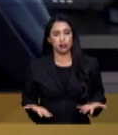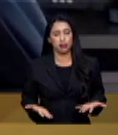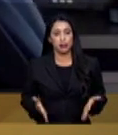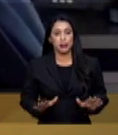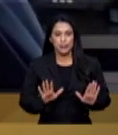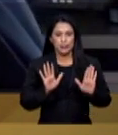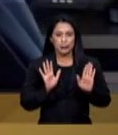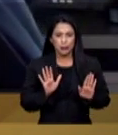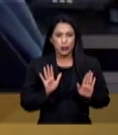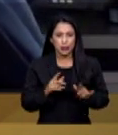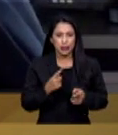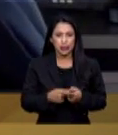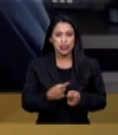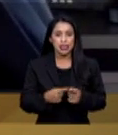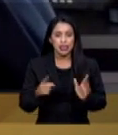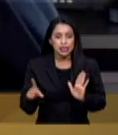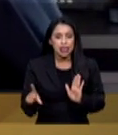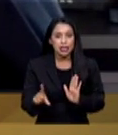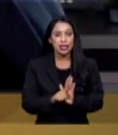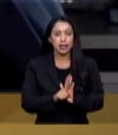Portanto, se esta lei